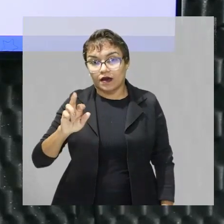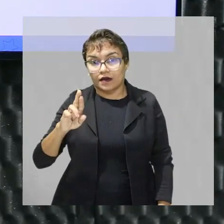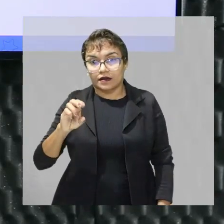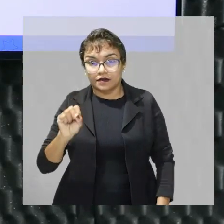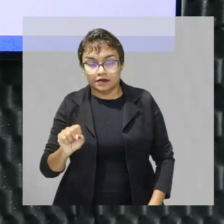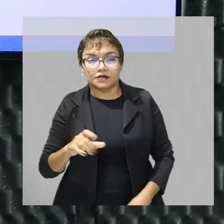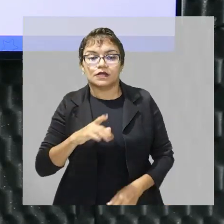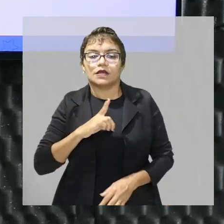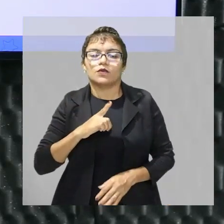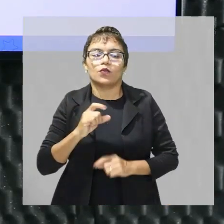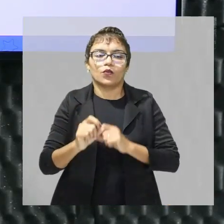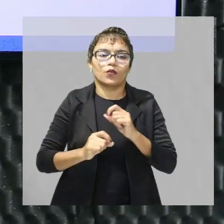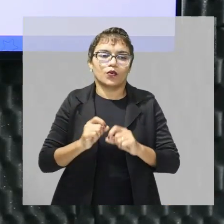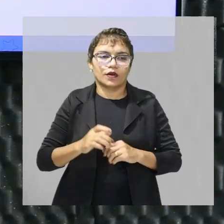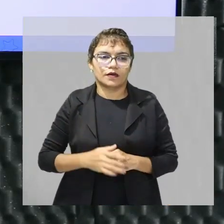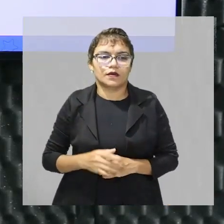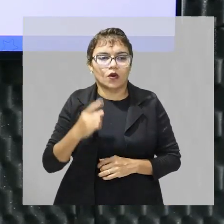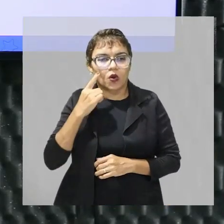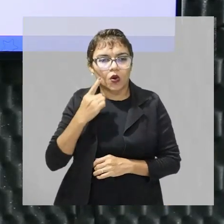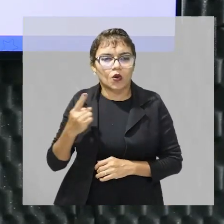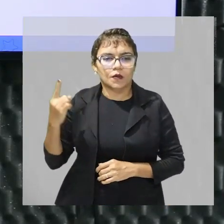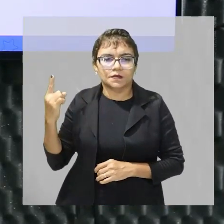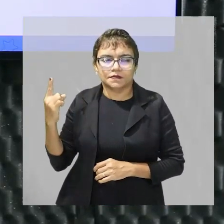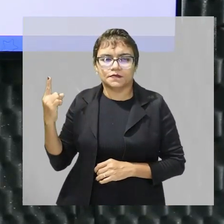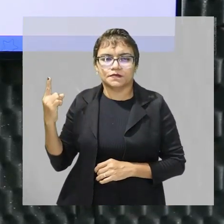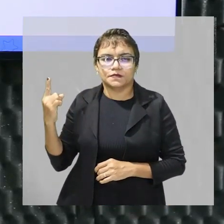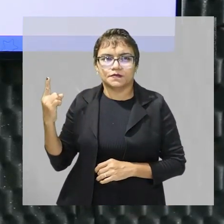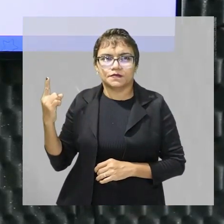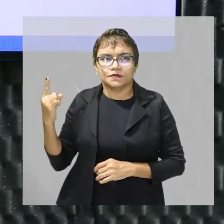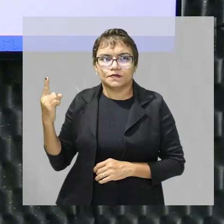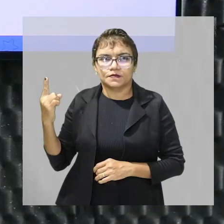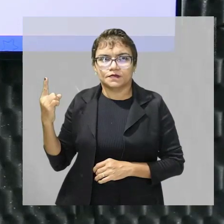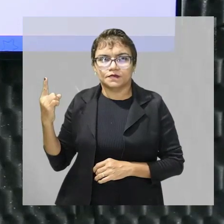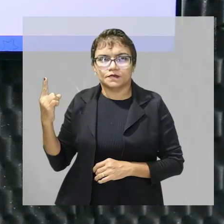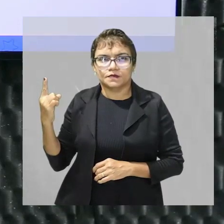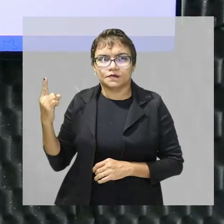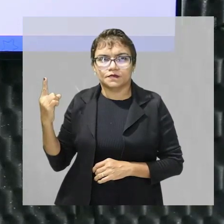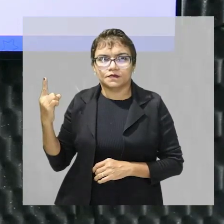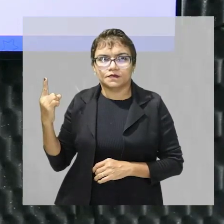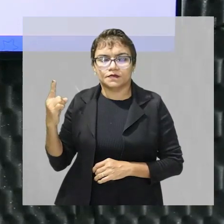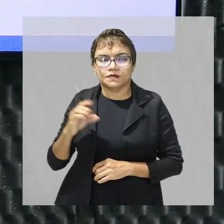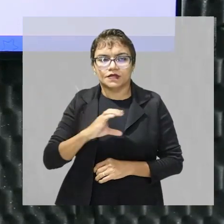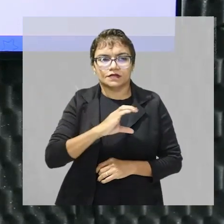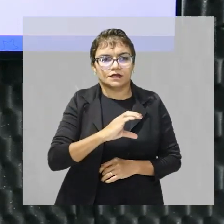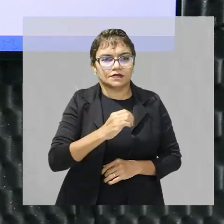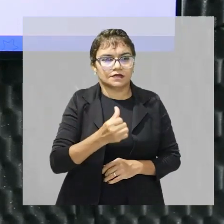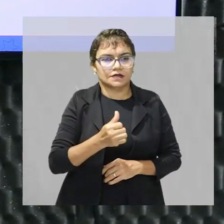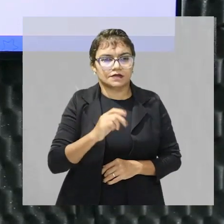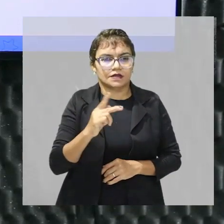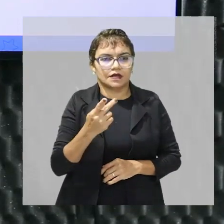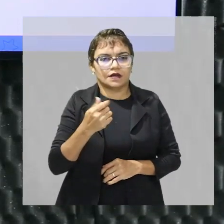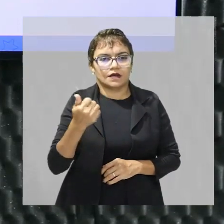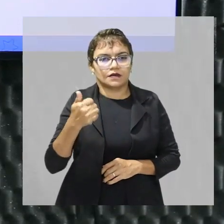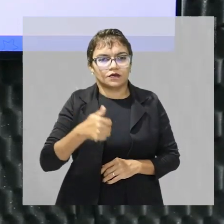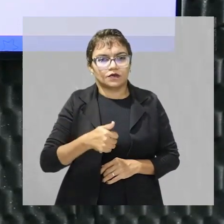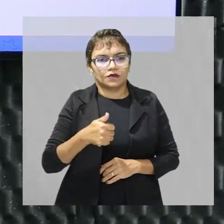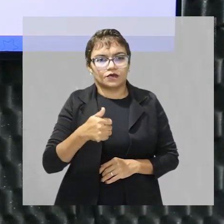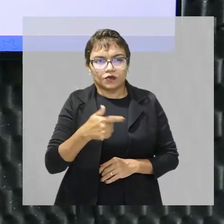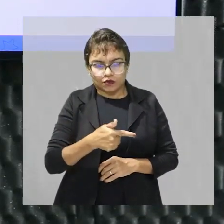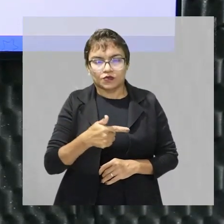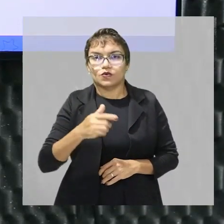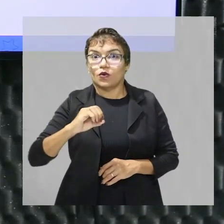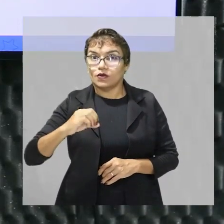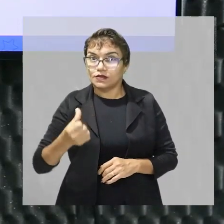na oxidação de 1 grama de glicose, né, que é o C6H12O6, a energia obtida para a